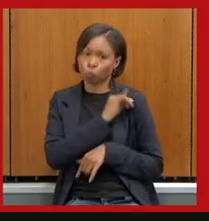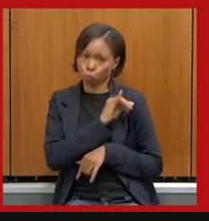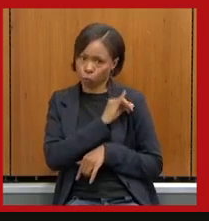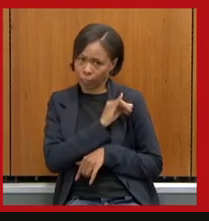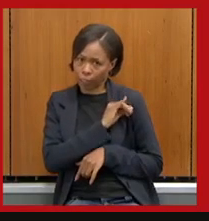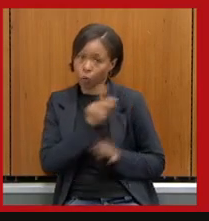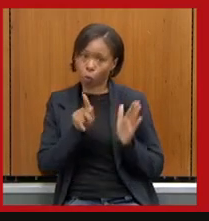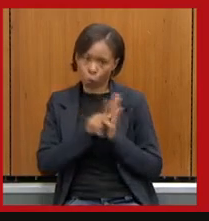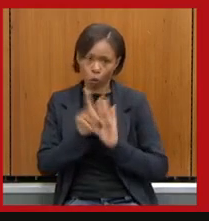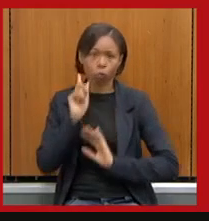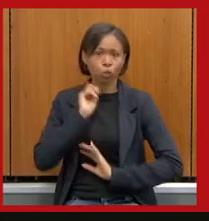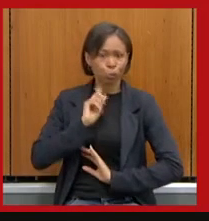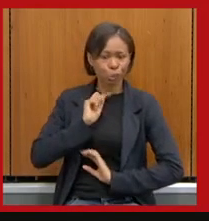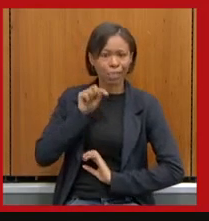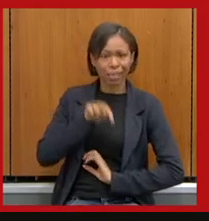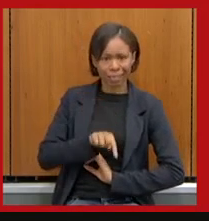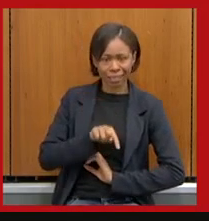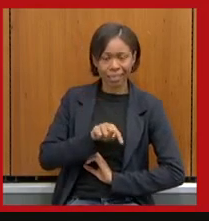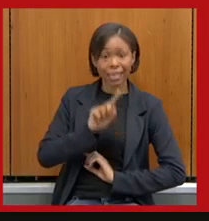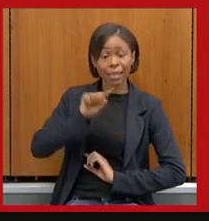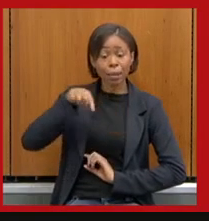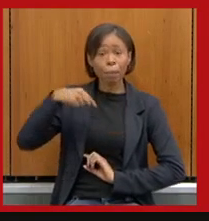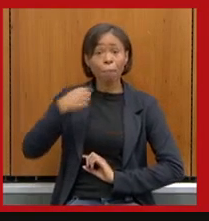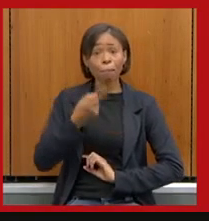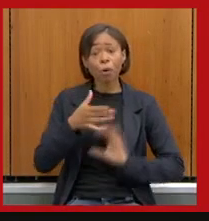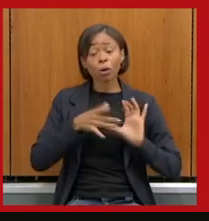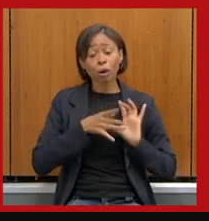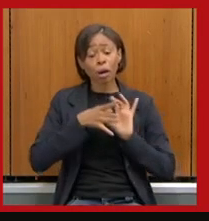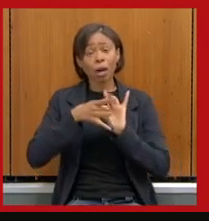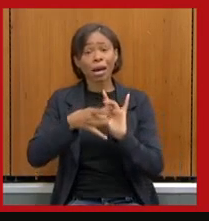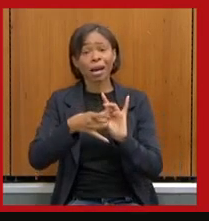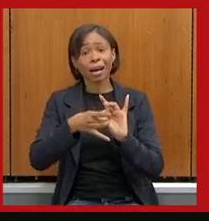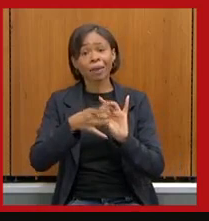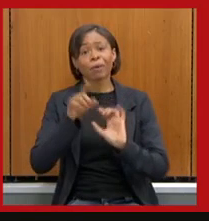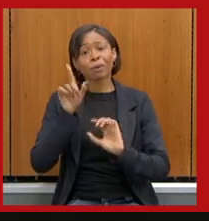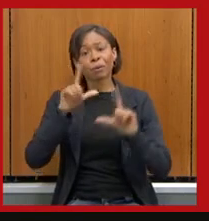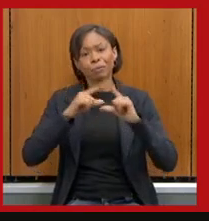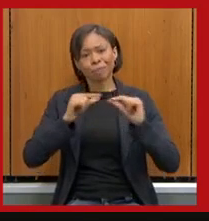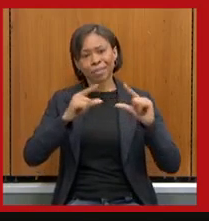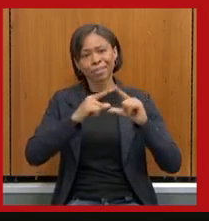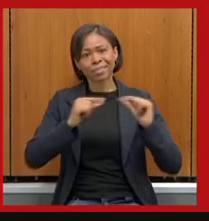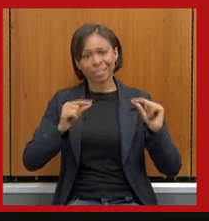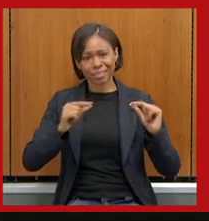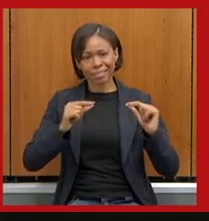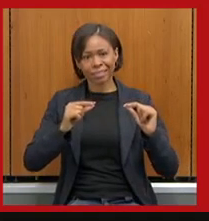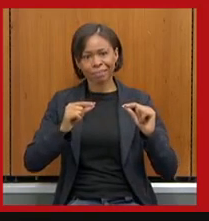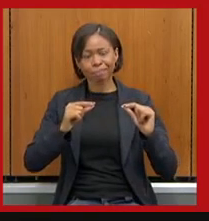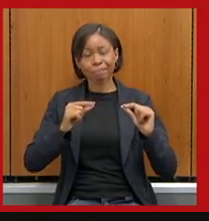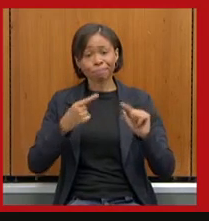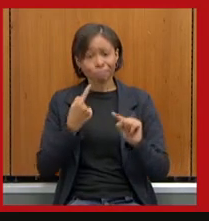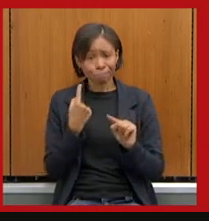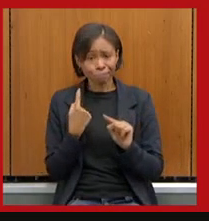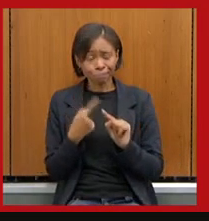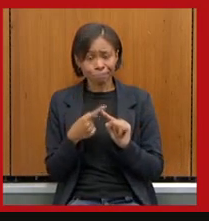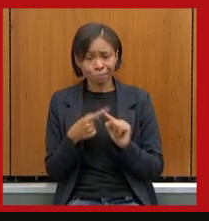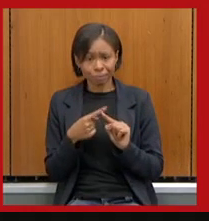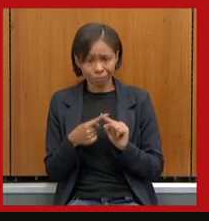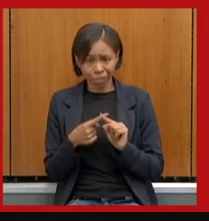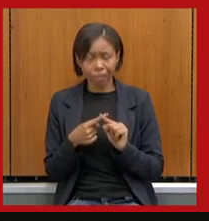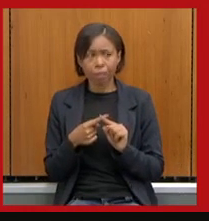e depois nós vamos ligar com Brasília, porque, deputado, eu falava com o senhor agora mesmo, Bosco,